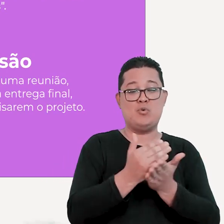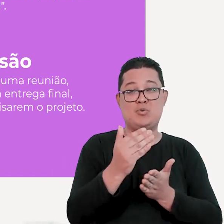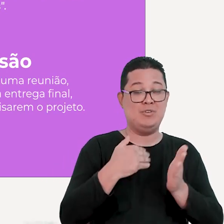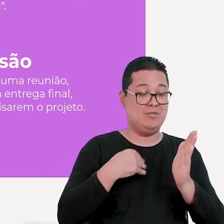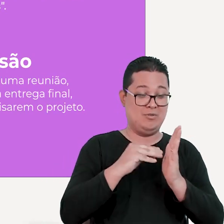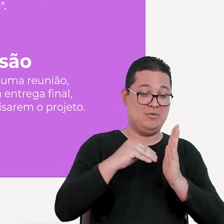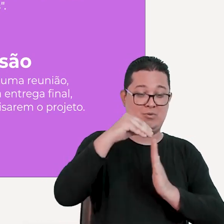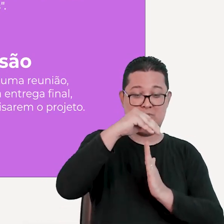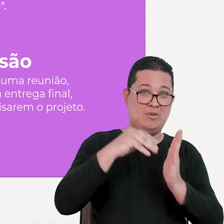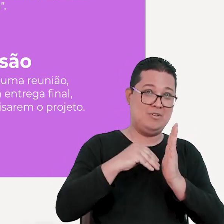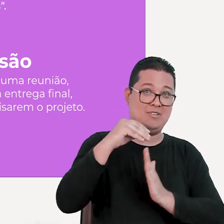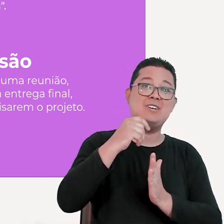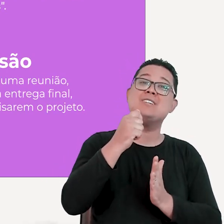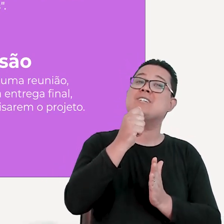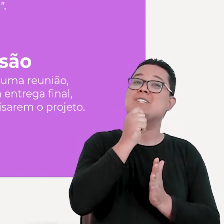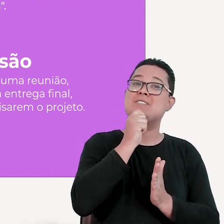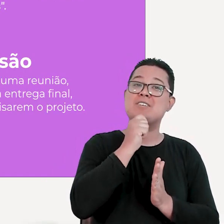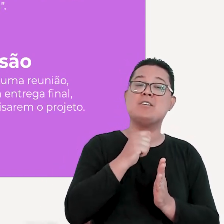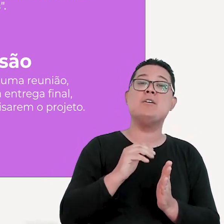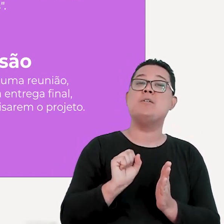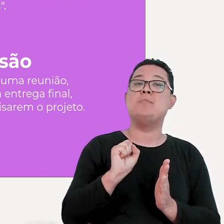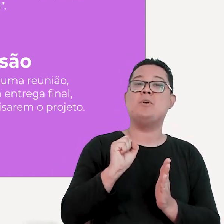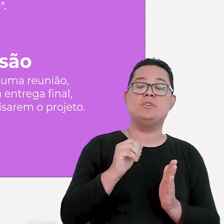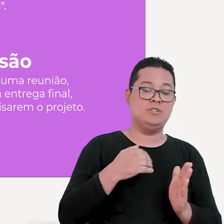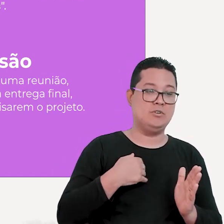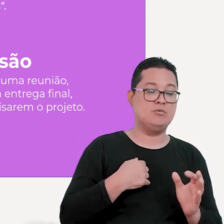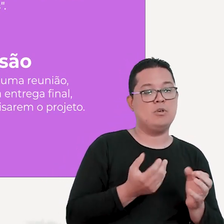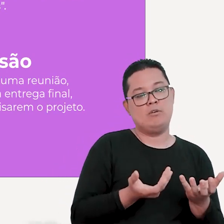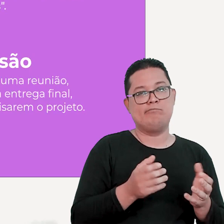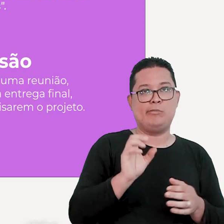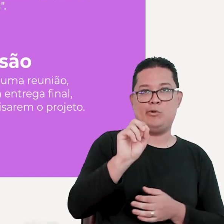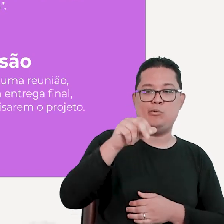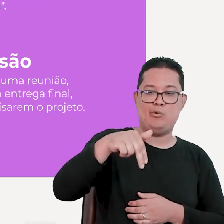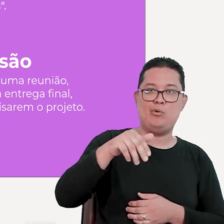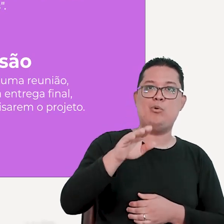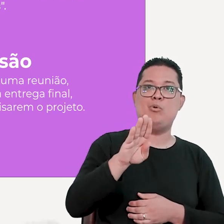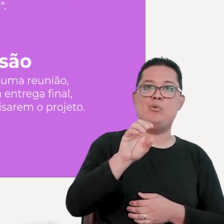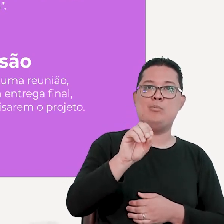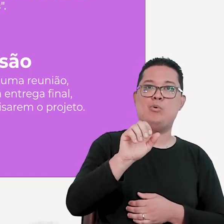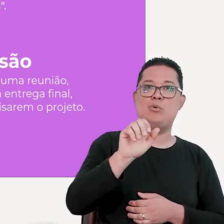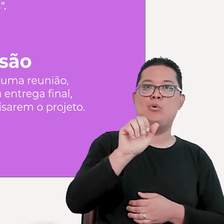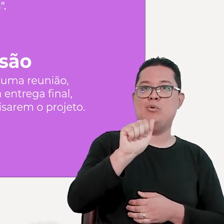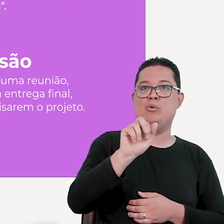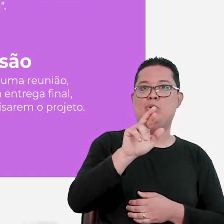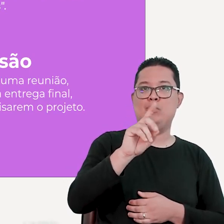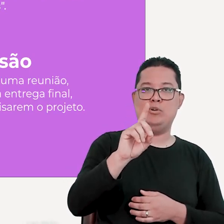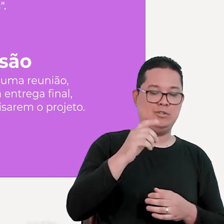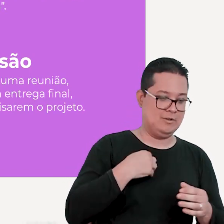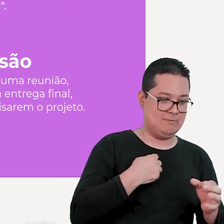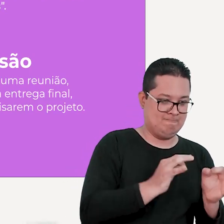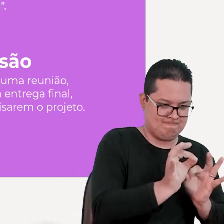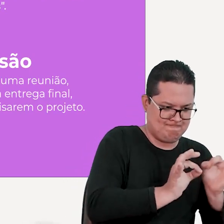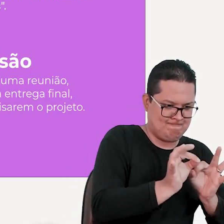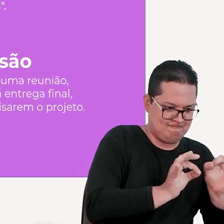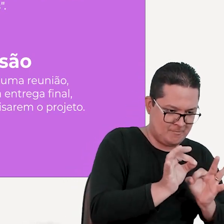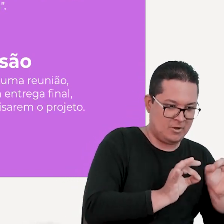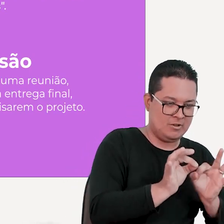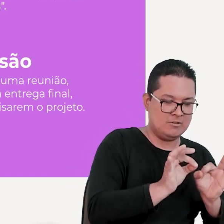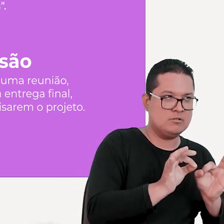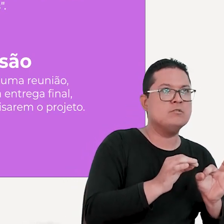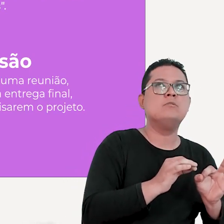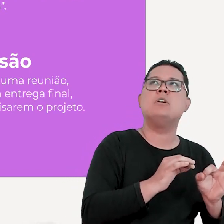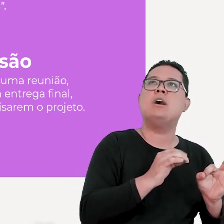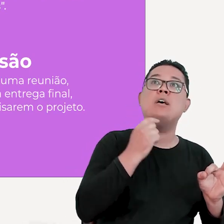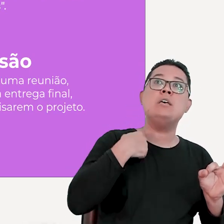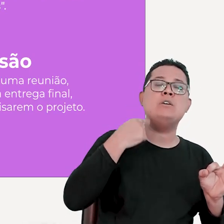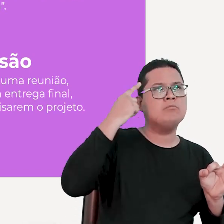Aí, do nada, eu tenho uma ideia da tela, um exemplo, do carrinho de compra. Eu vou para o carrinho de compra, mas eu não terminei o onboarding. Aí, do nada, eu falo, nossa,